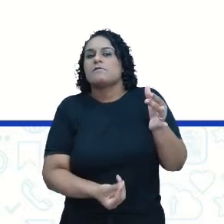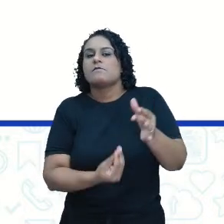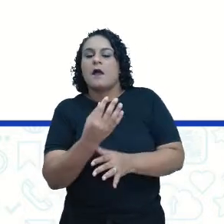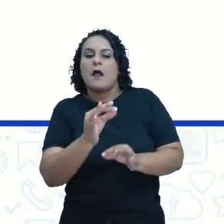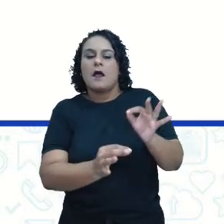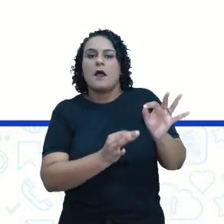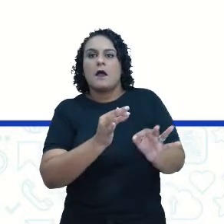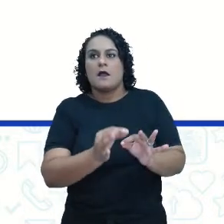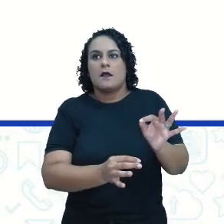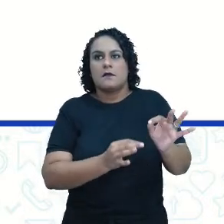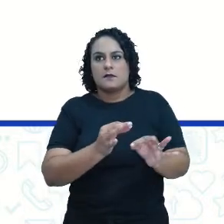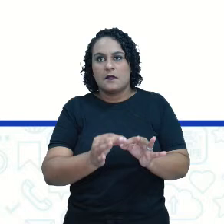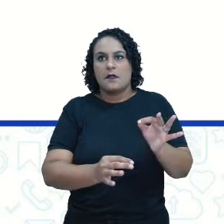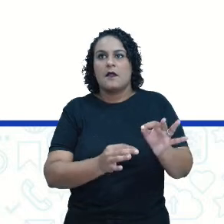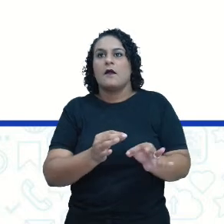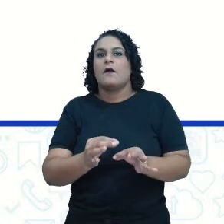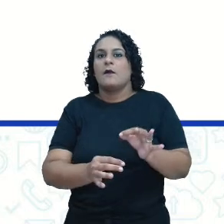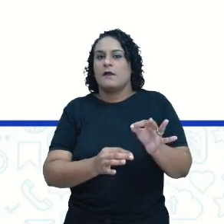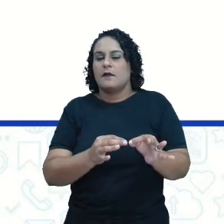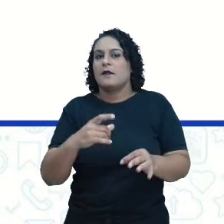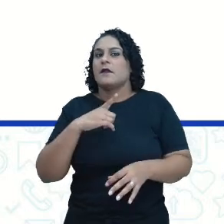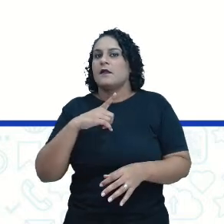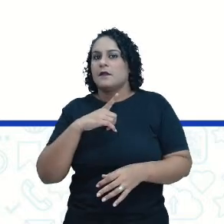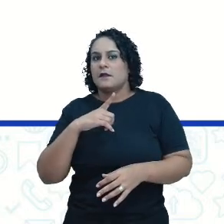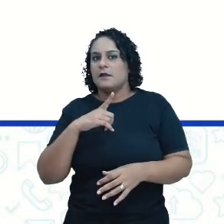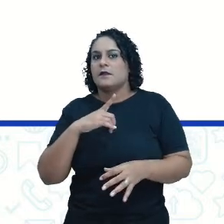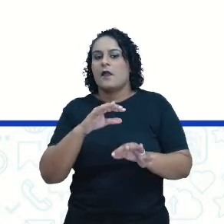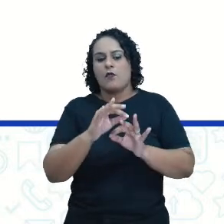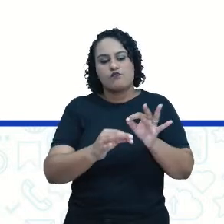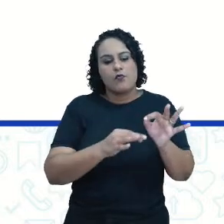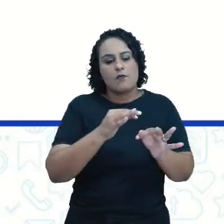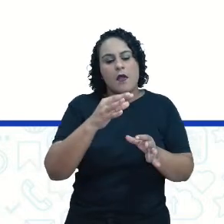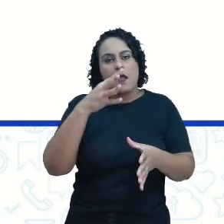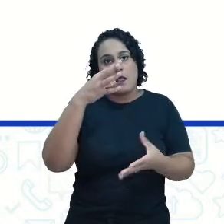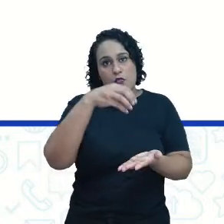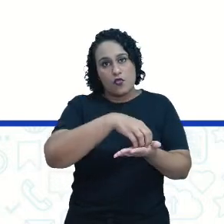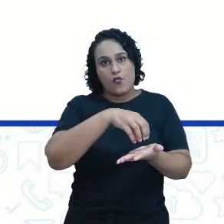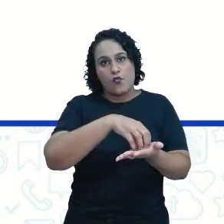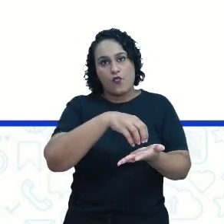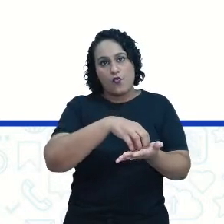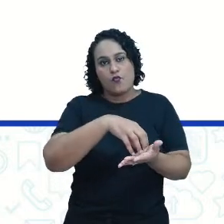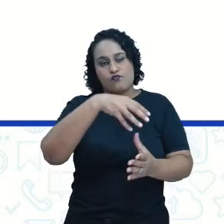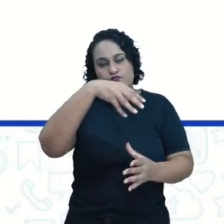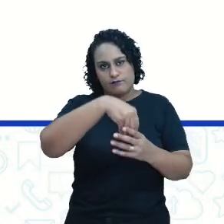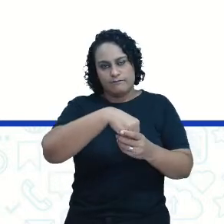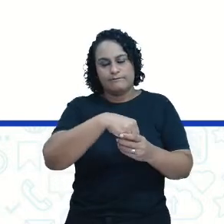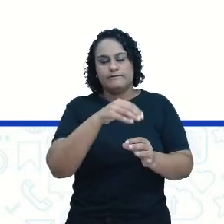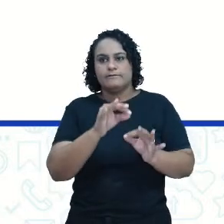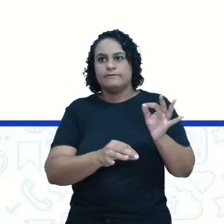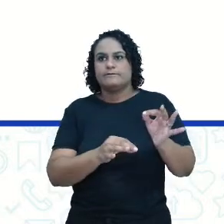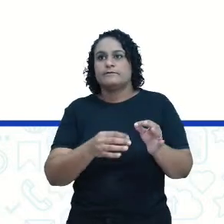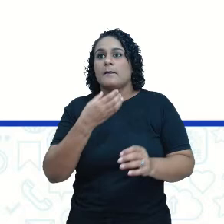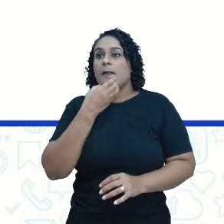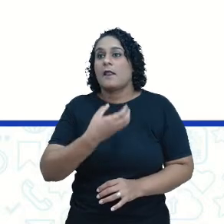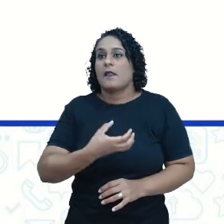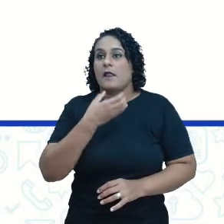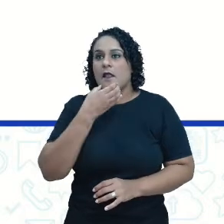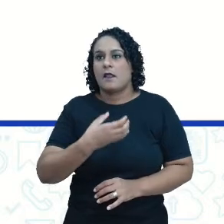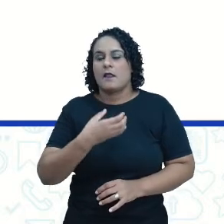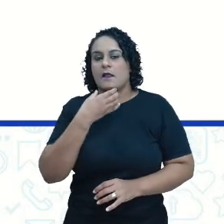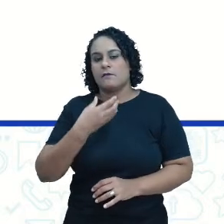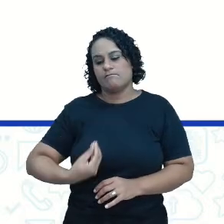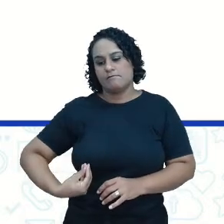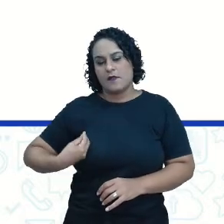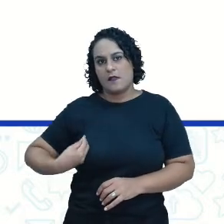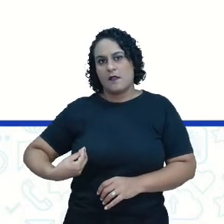células eucarióticas aí que apresentam o quê? O envelope nuclear, né, núcleo definido. E em dezembro, a vida